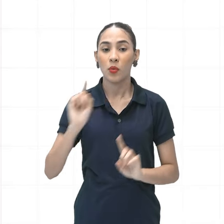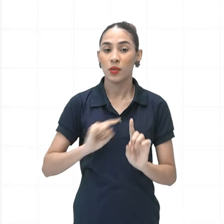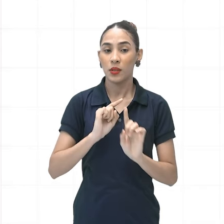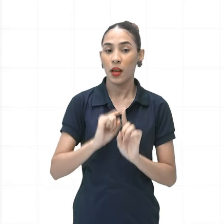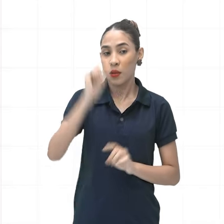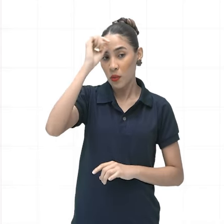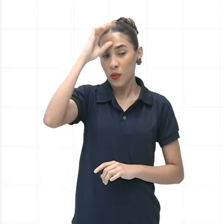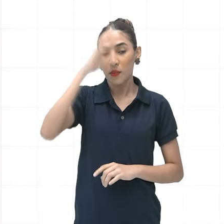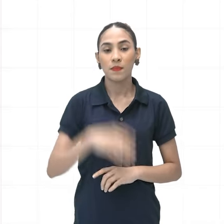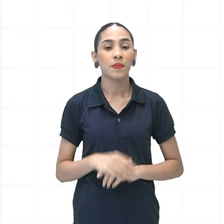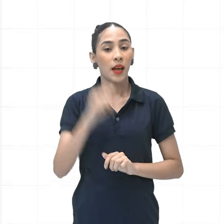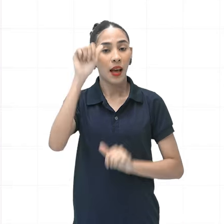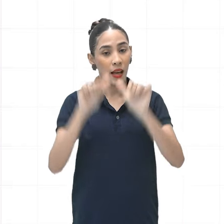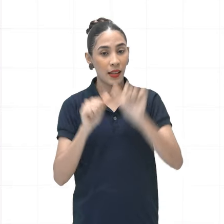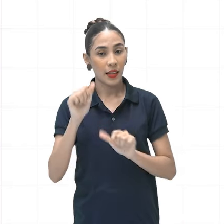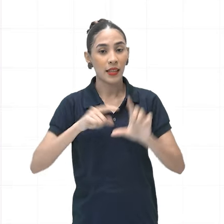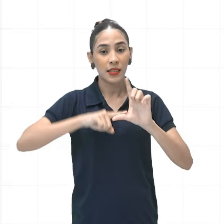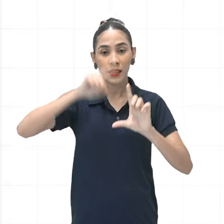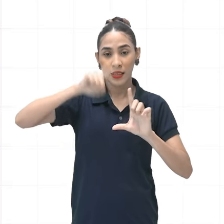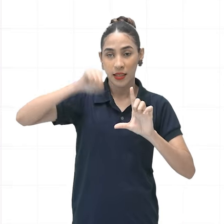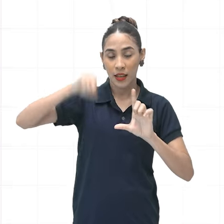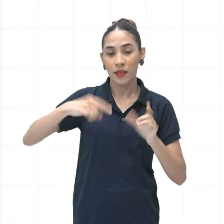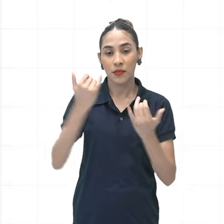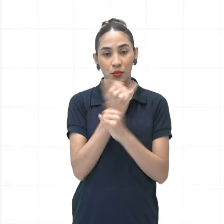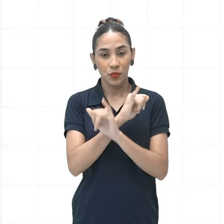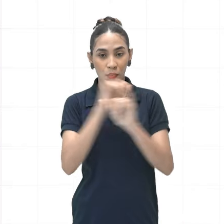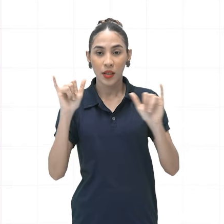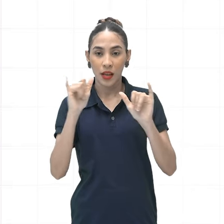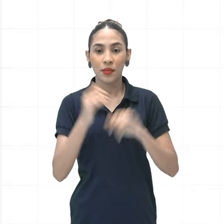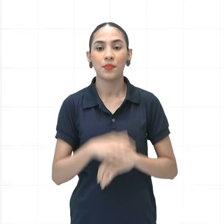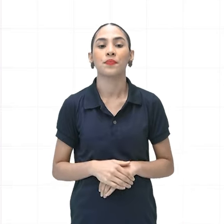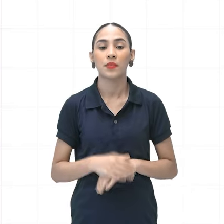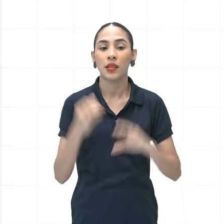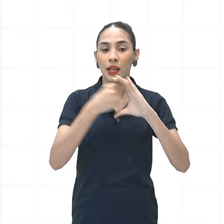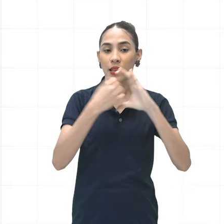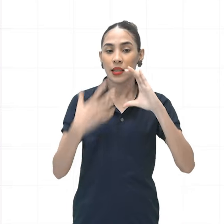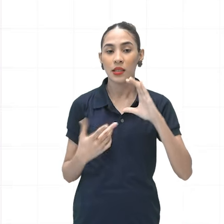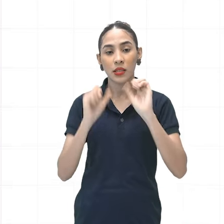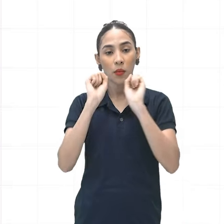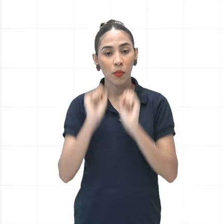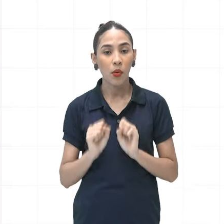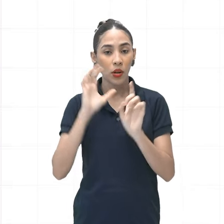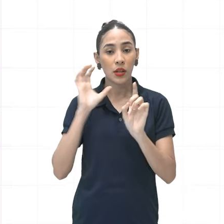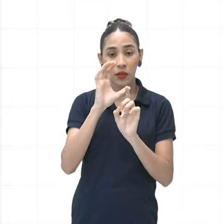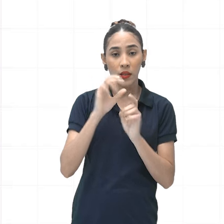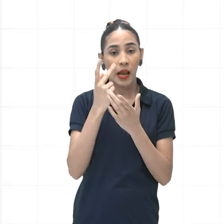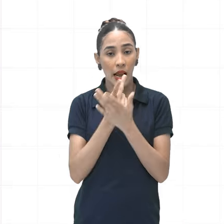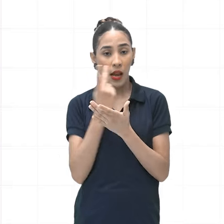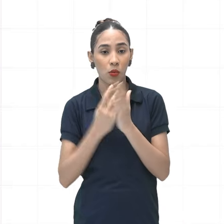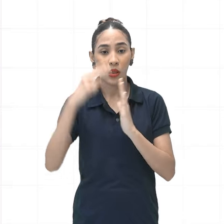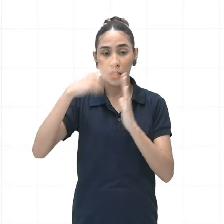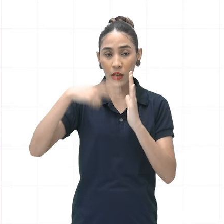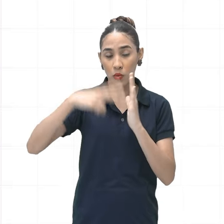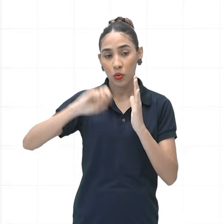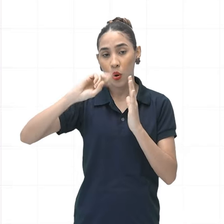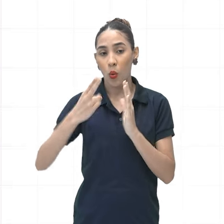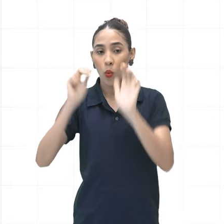de conhecimento, análise de gráficos divulgados pela mídia, elementos que podem induzir a erros de leitura ou